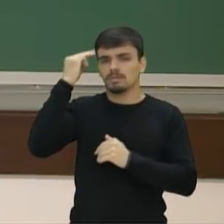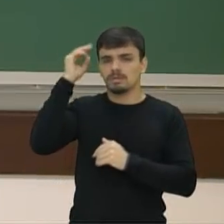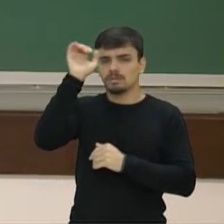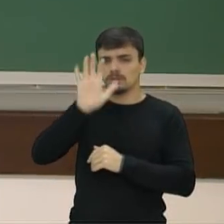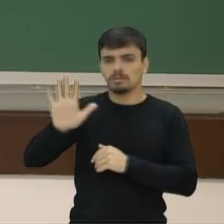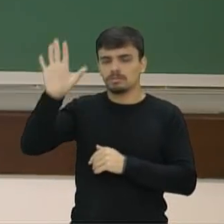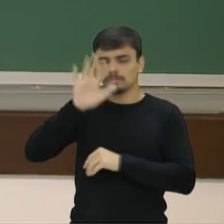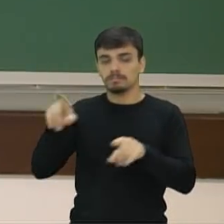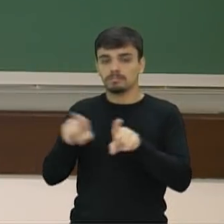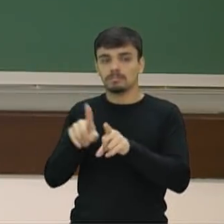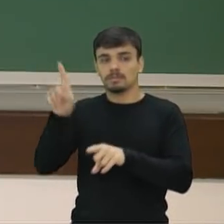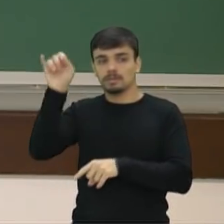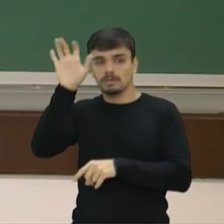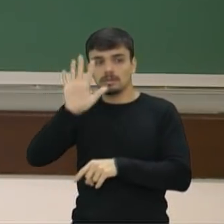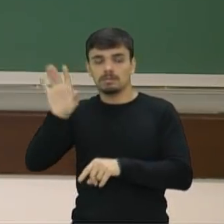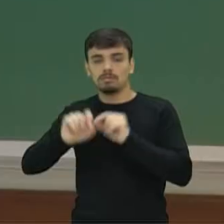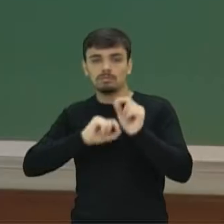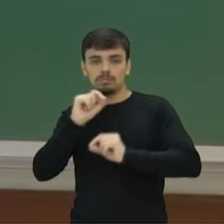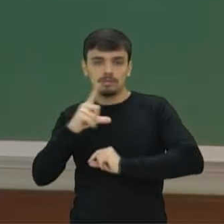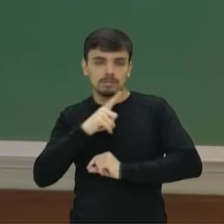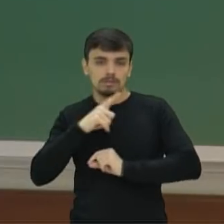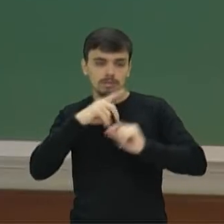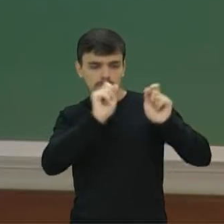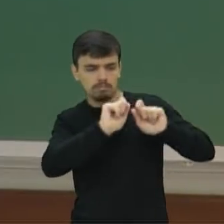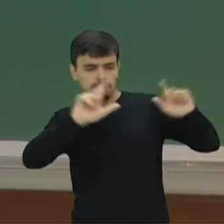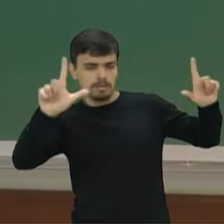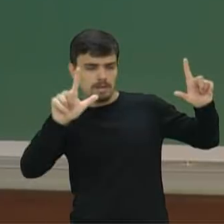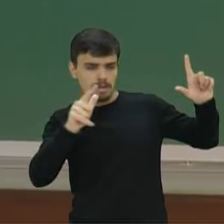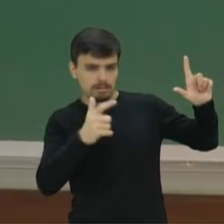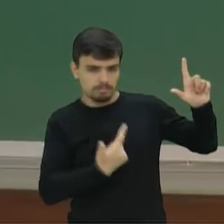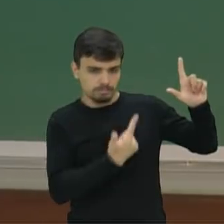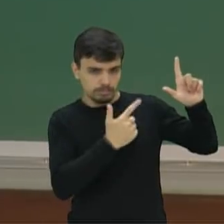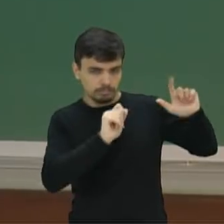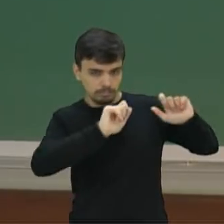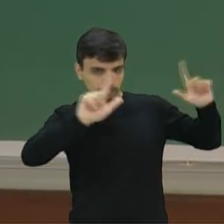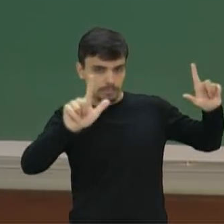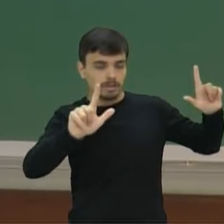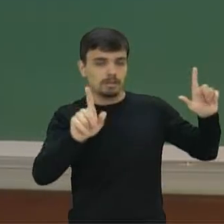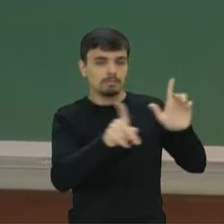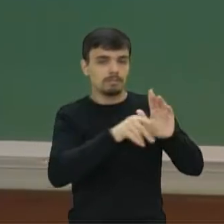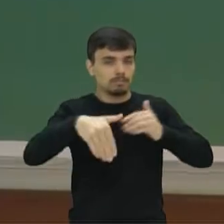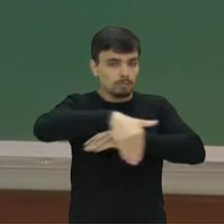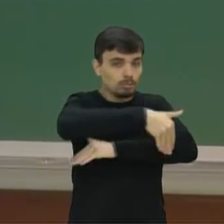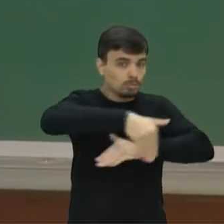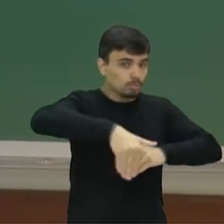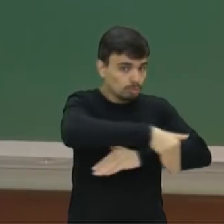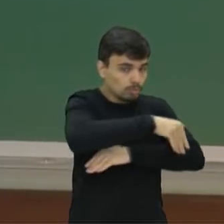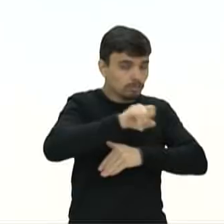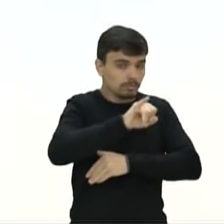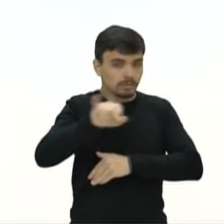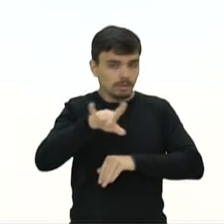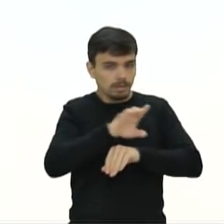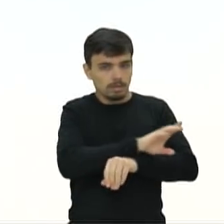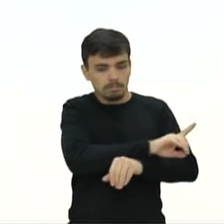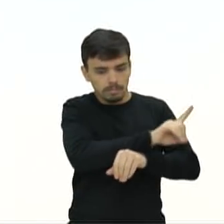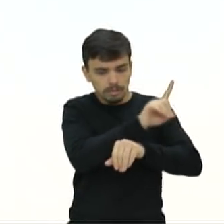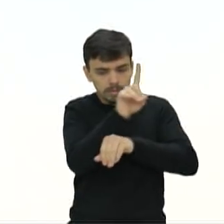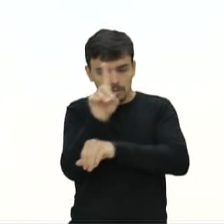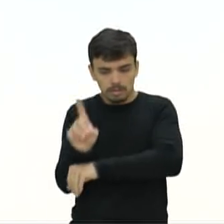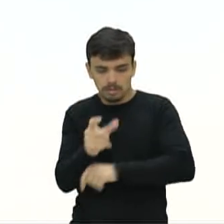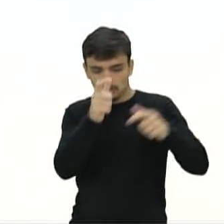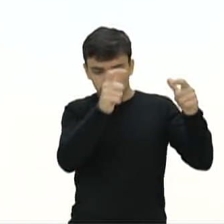localidade. E aqui nós temos também os outdoors, as placas publicitárias, que quando você está se deslocando